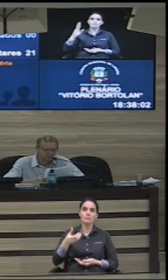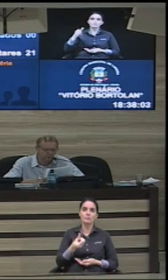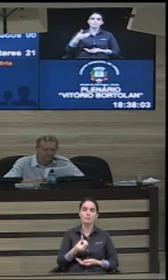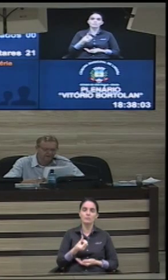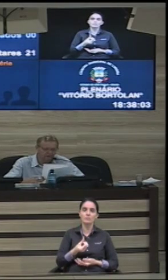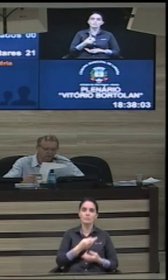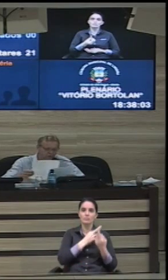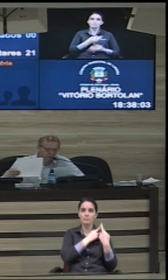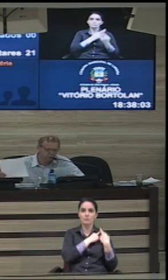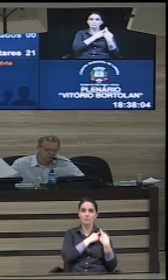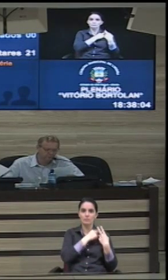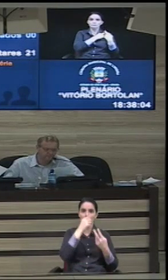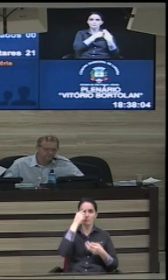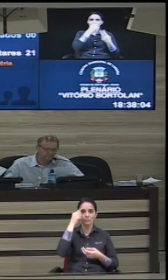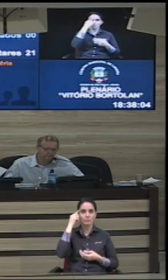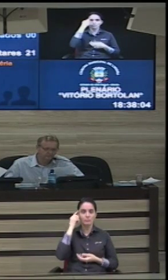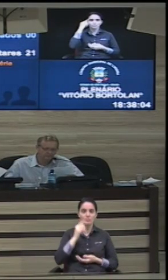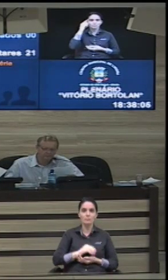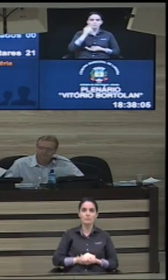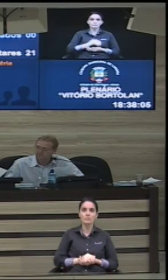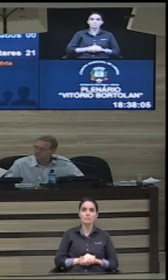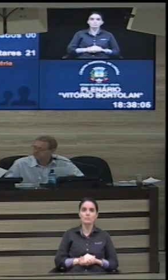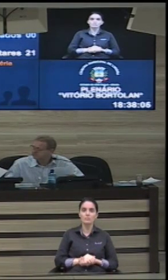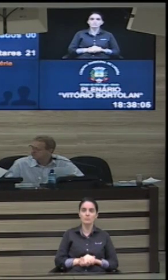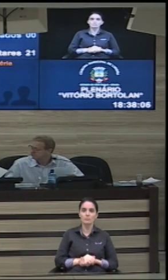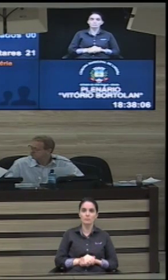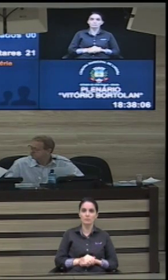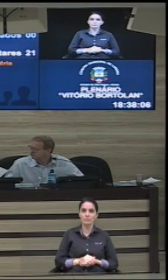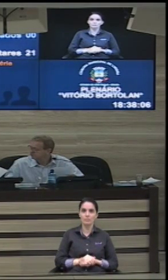664/2016. Autor, vereador Dr. Júlio.